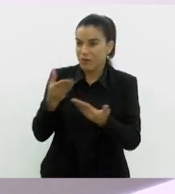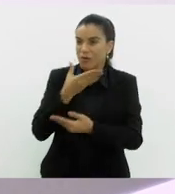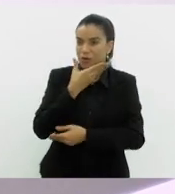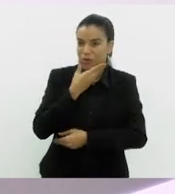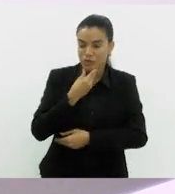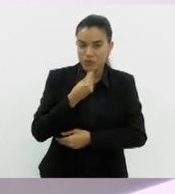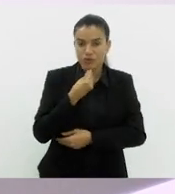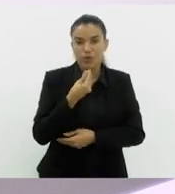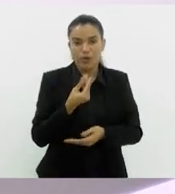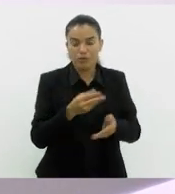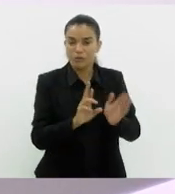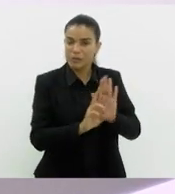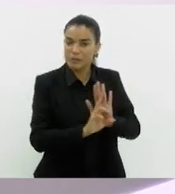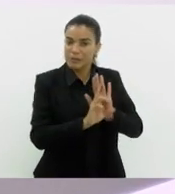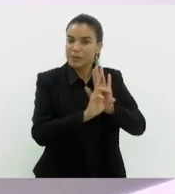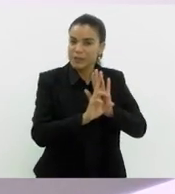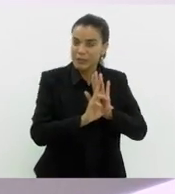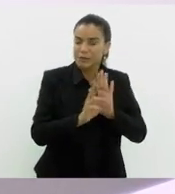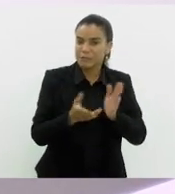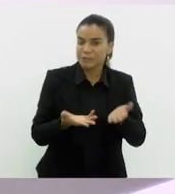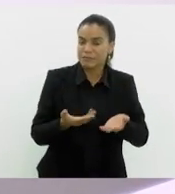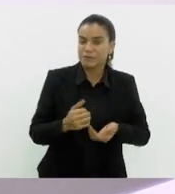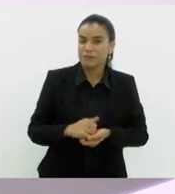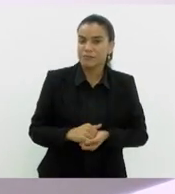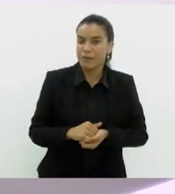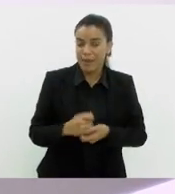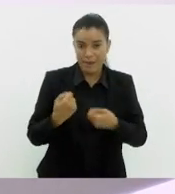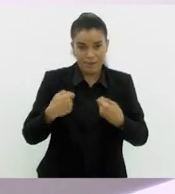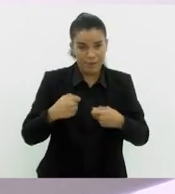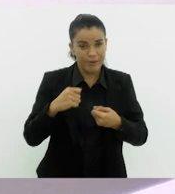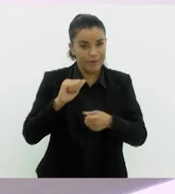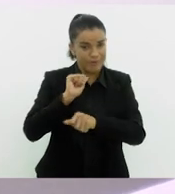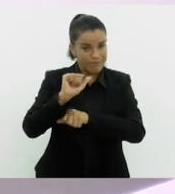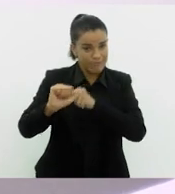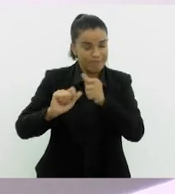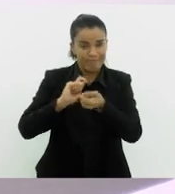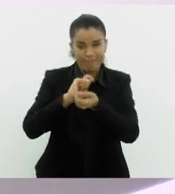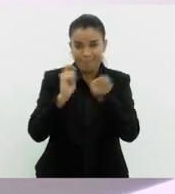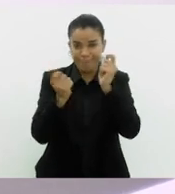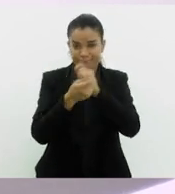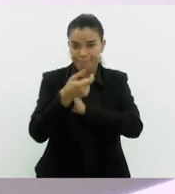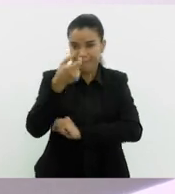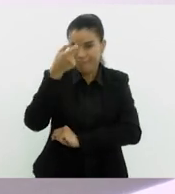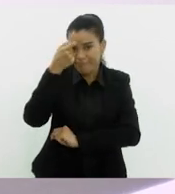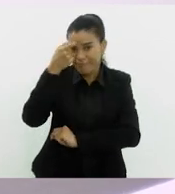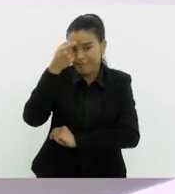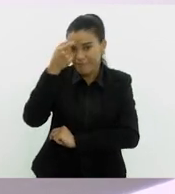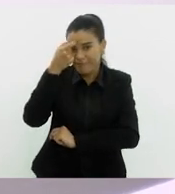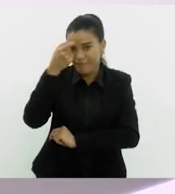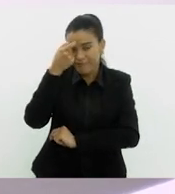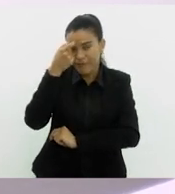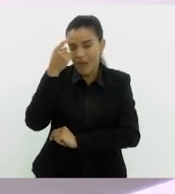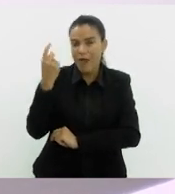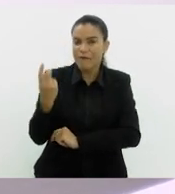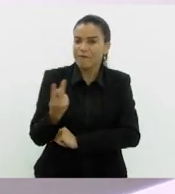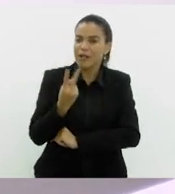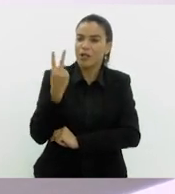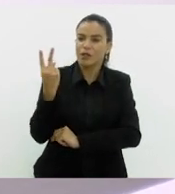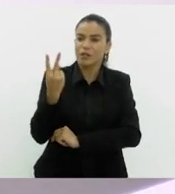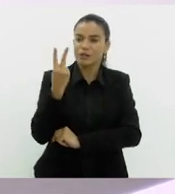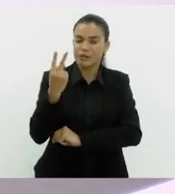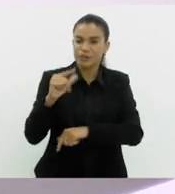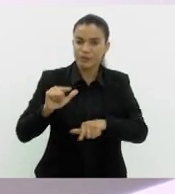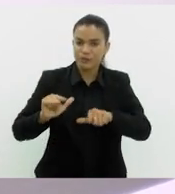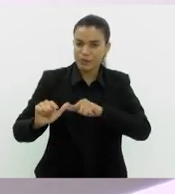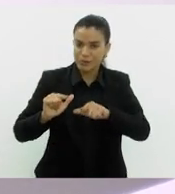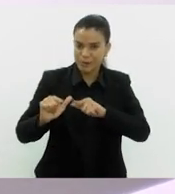figuras masculinas, é importante também essa mudança de conscientização para que haja a valorização desse trabalho